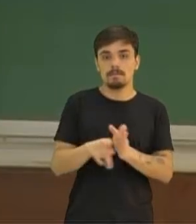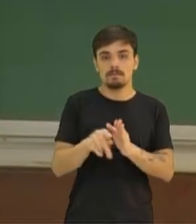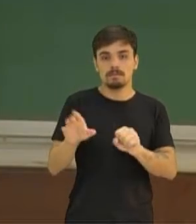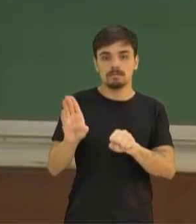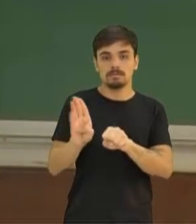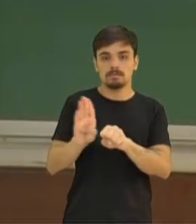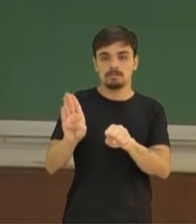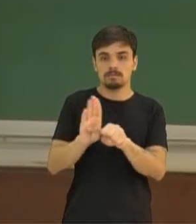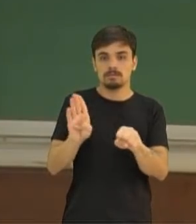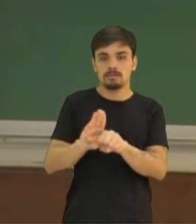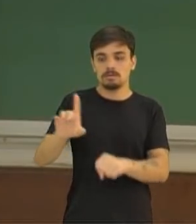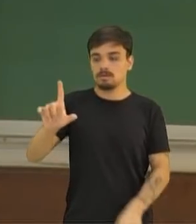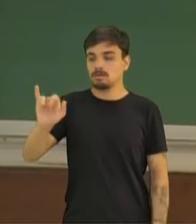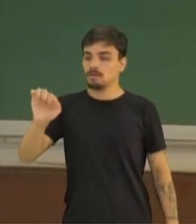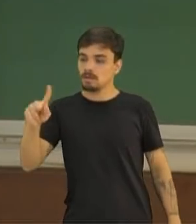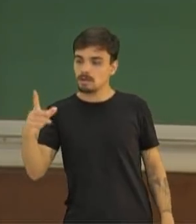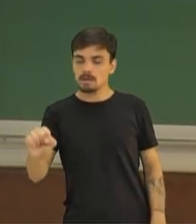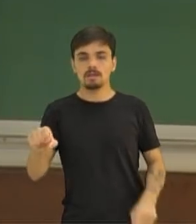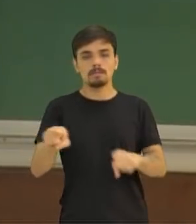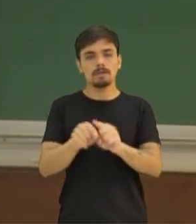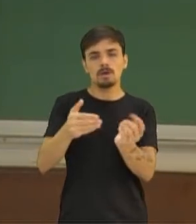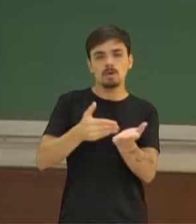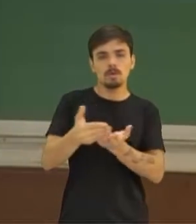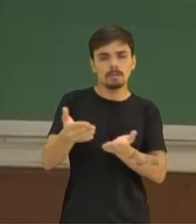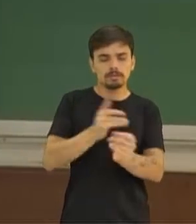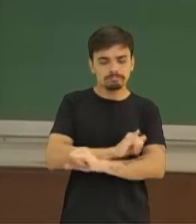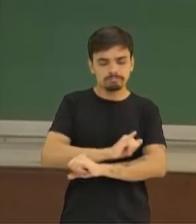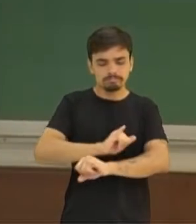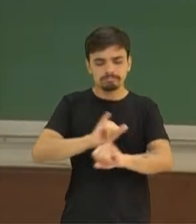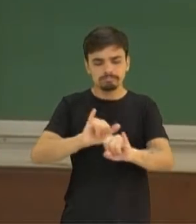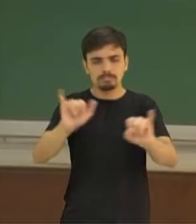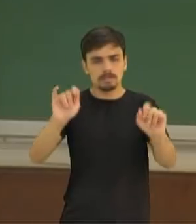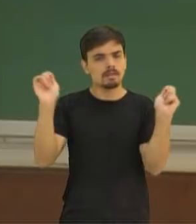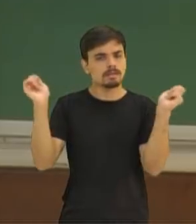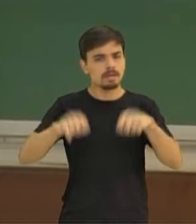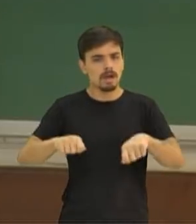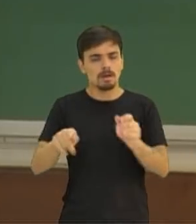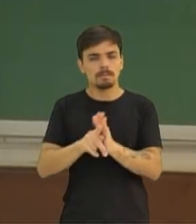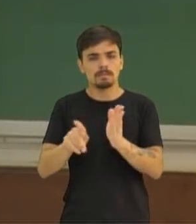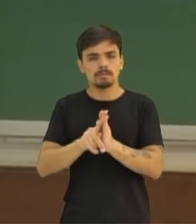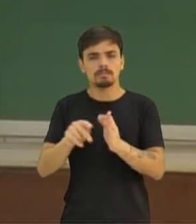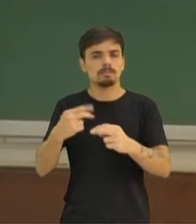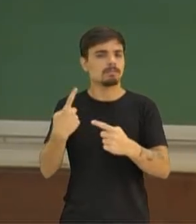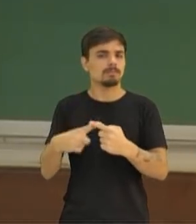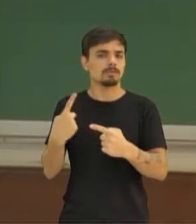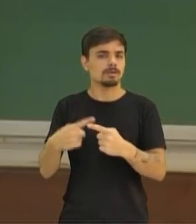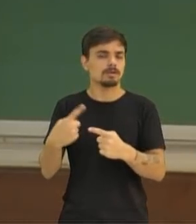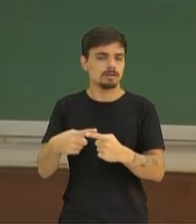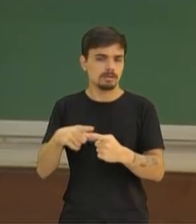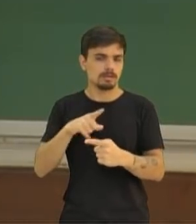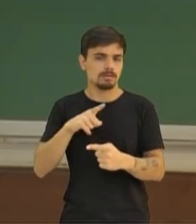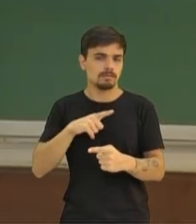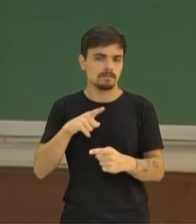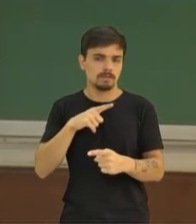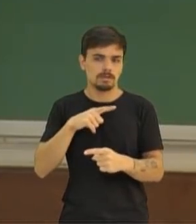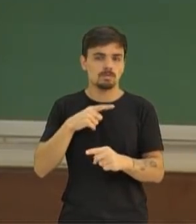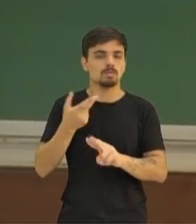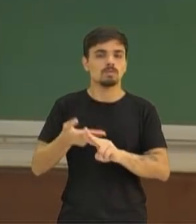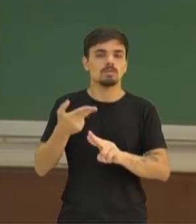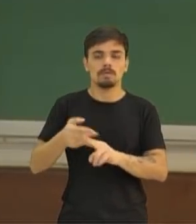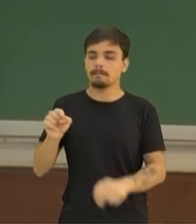substantivo linha, no começo do anúncio. Isso é possível porque o locutor fez uso do ponto